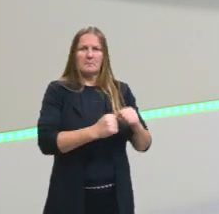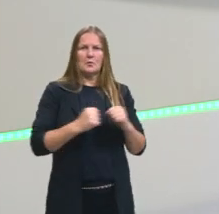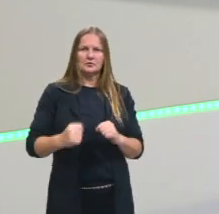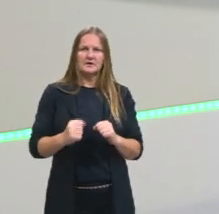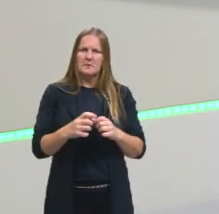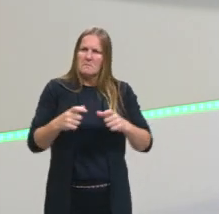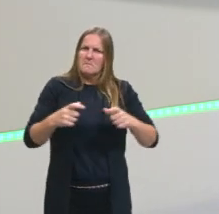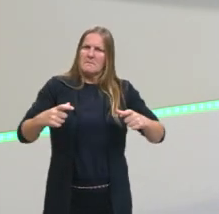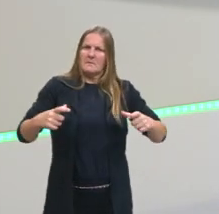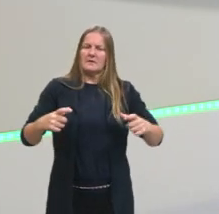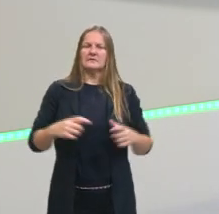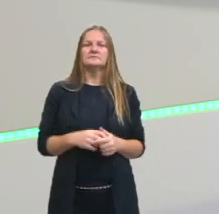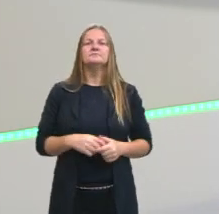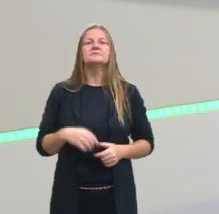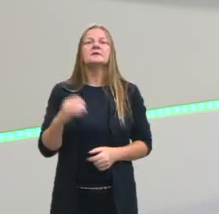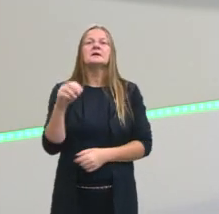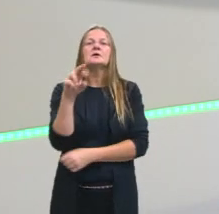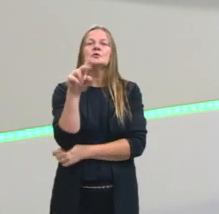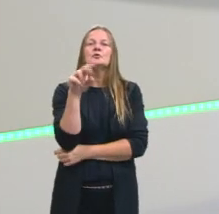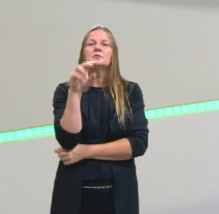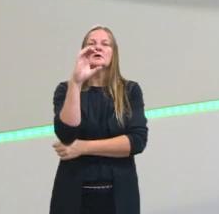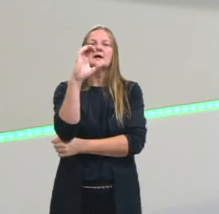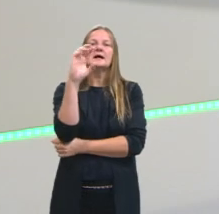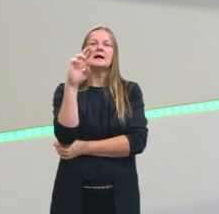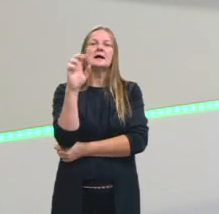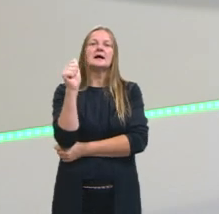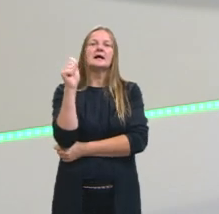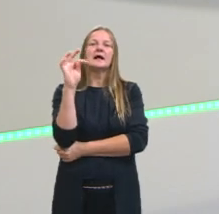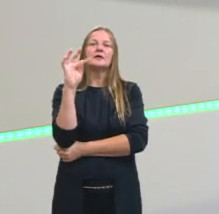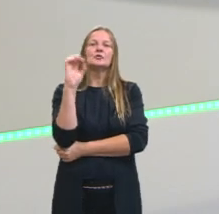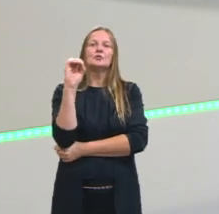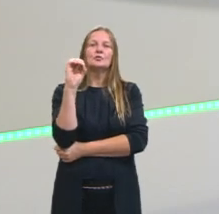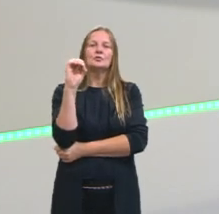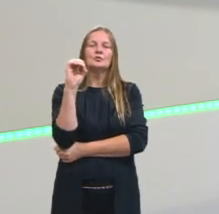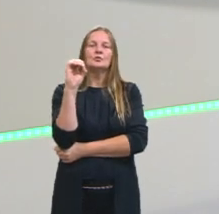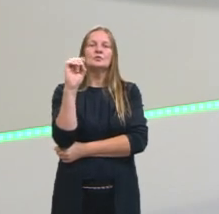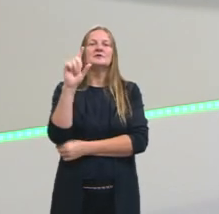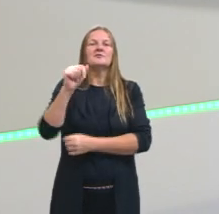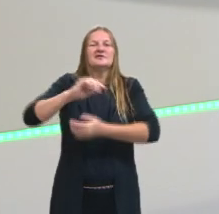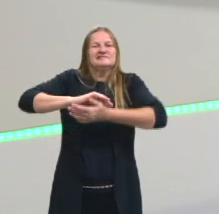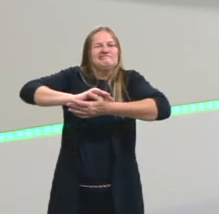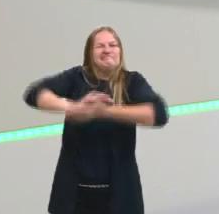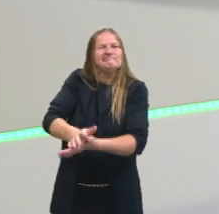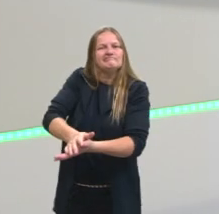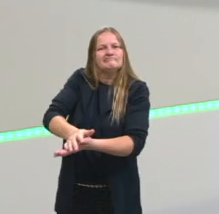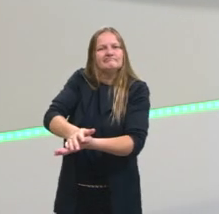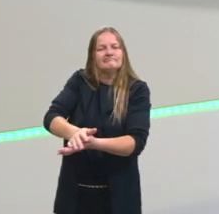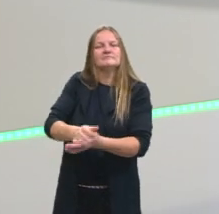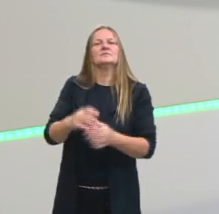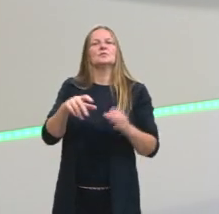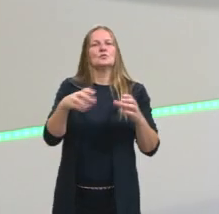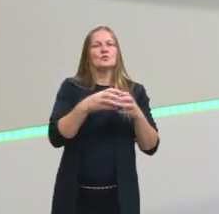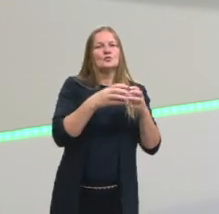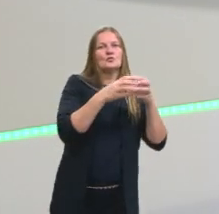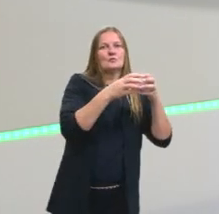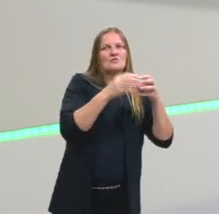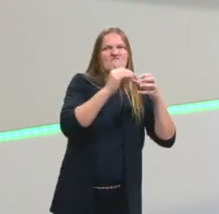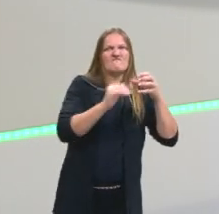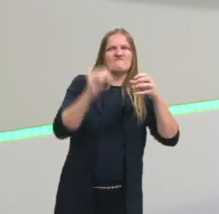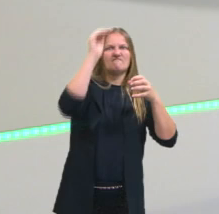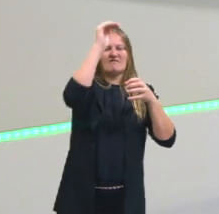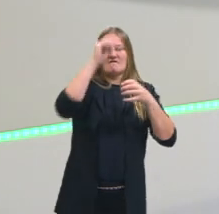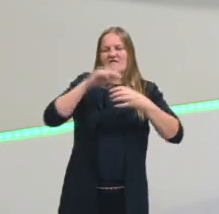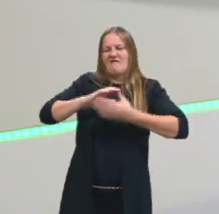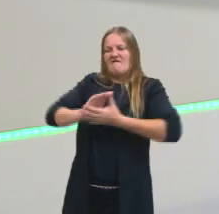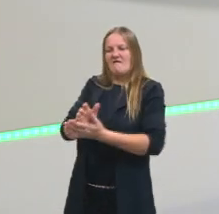os e os irmãos Graco que vão ser no fim assassinados pelos outros patrícios né que não